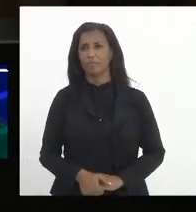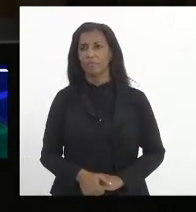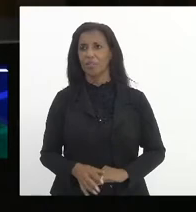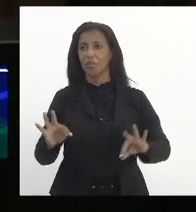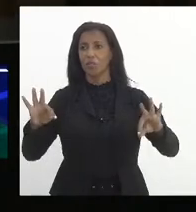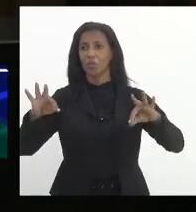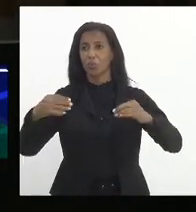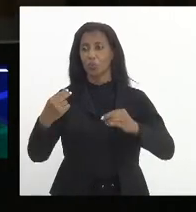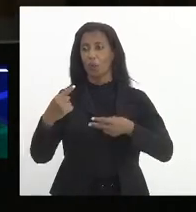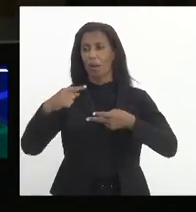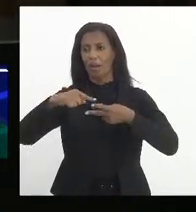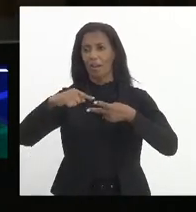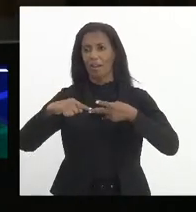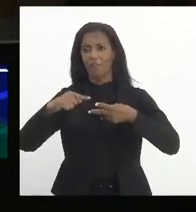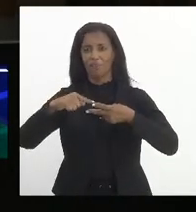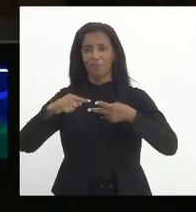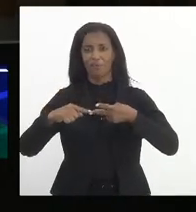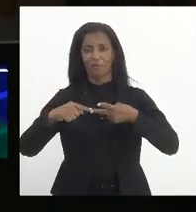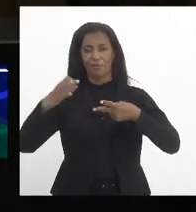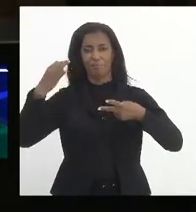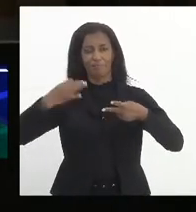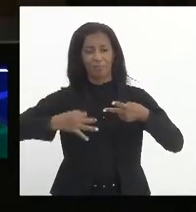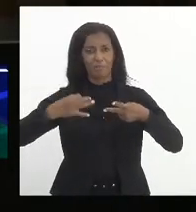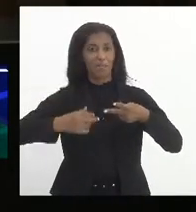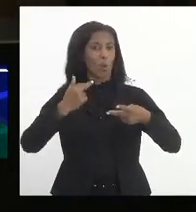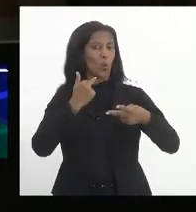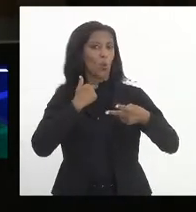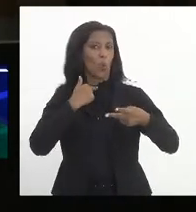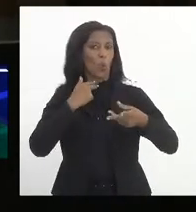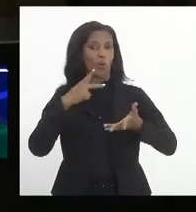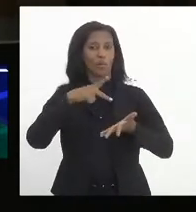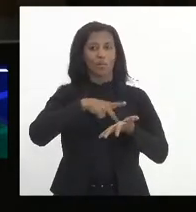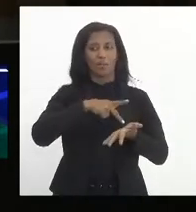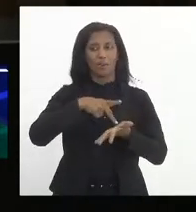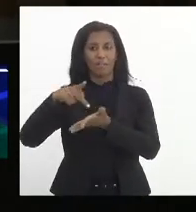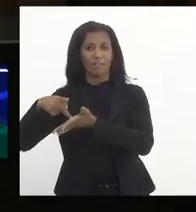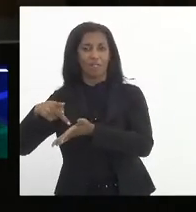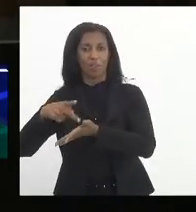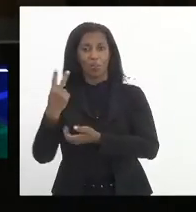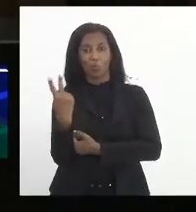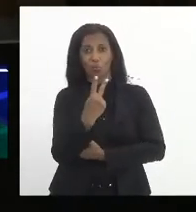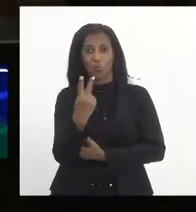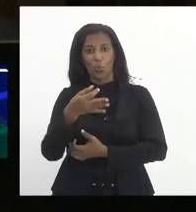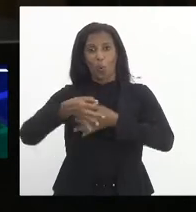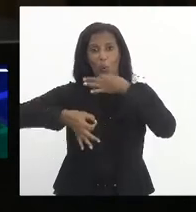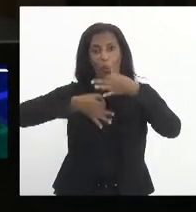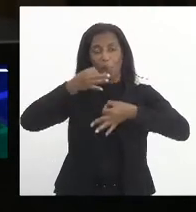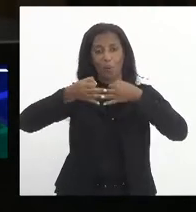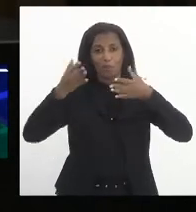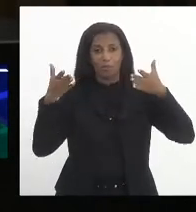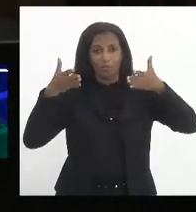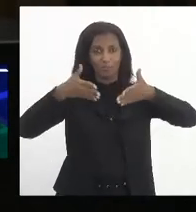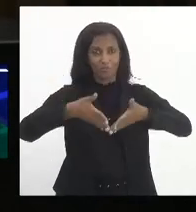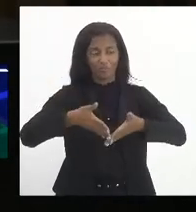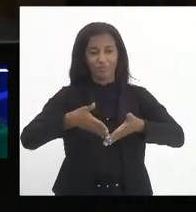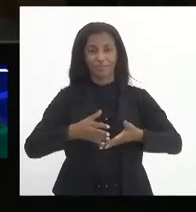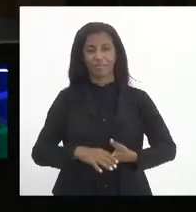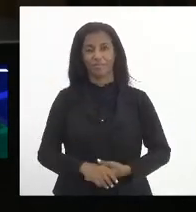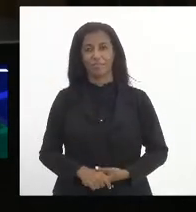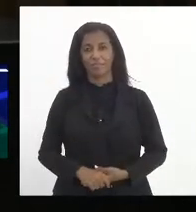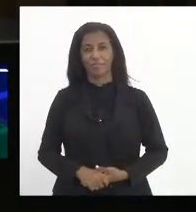duas afirmações contraditórias não podem ser verdadeiras ao mesmo tempo e sob o mesmo aspecto